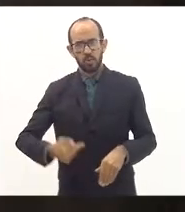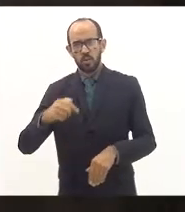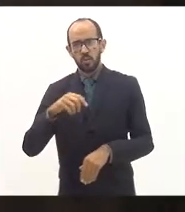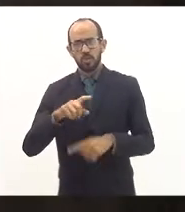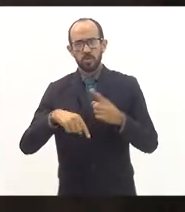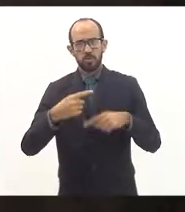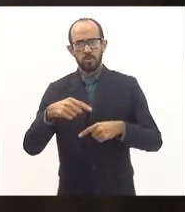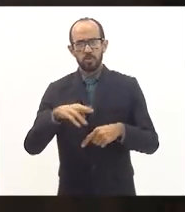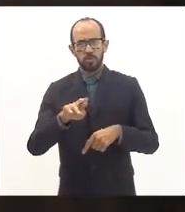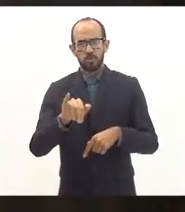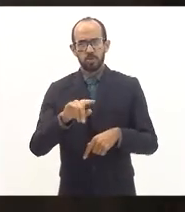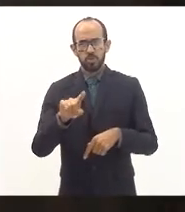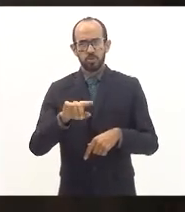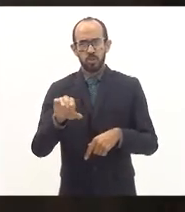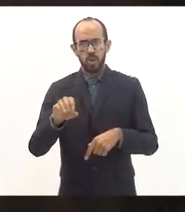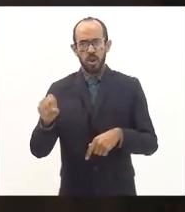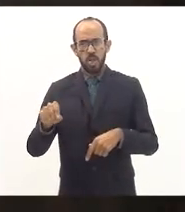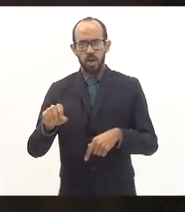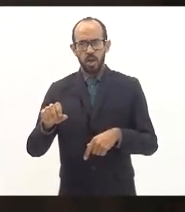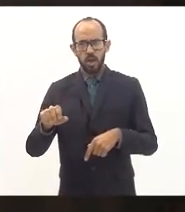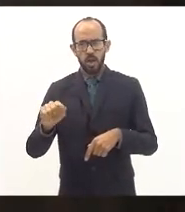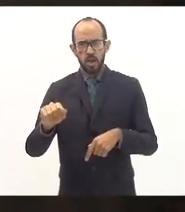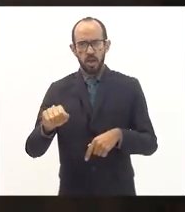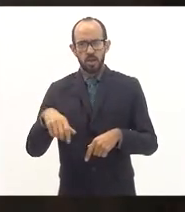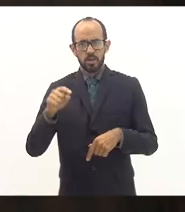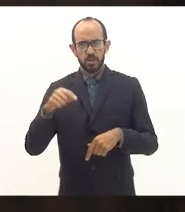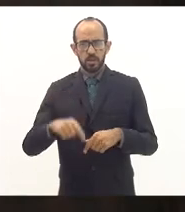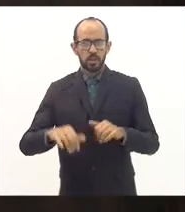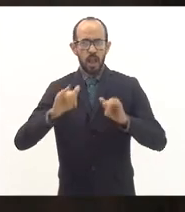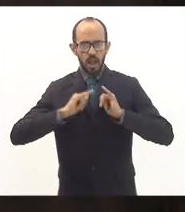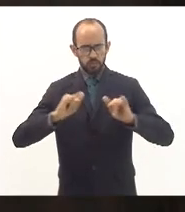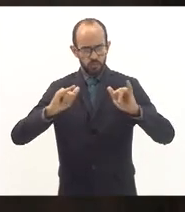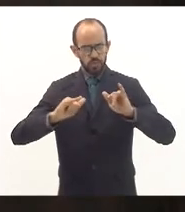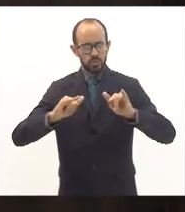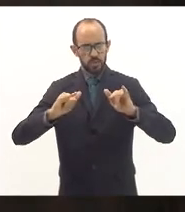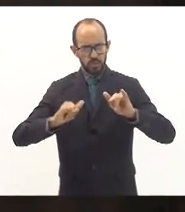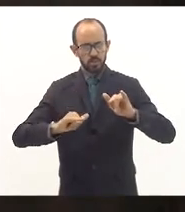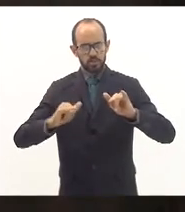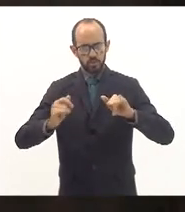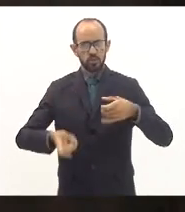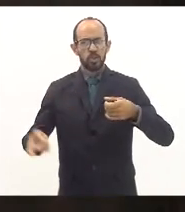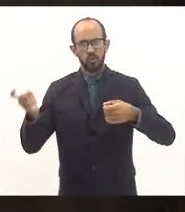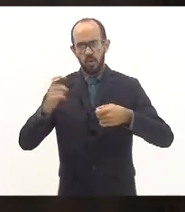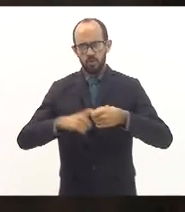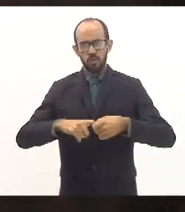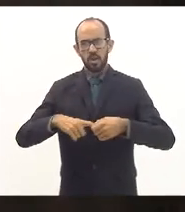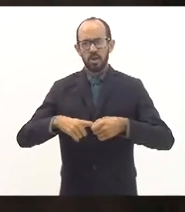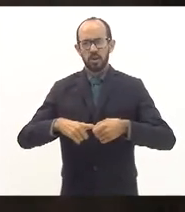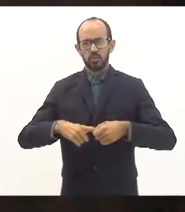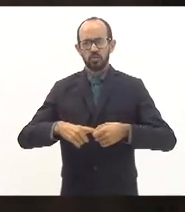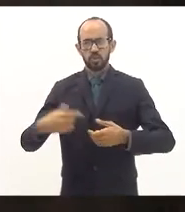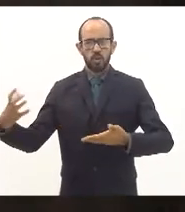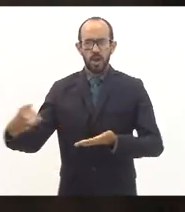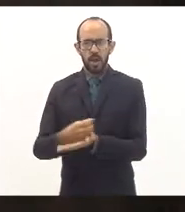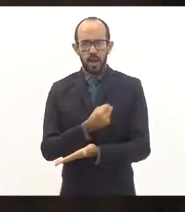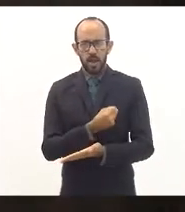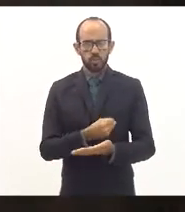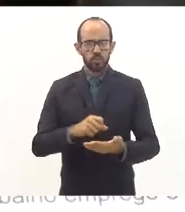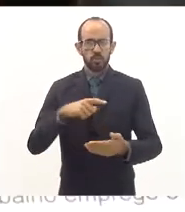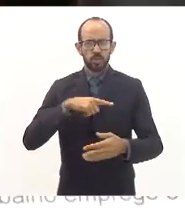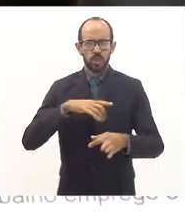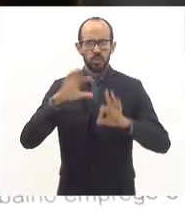o compromisso afirmado em público em resgatar o seu legado e que tem um projeto de desenvolvimento